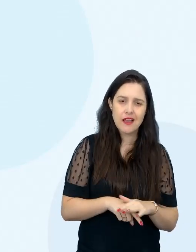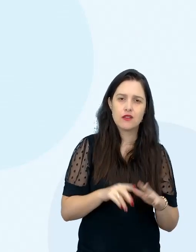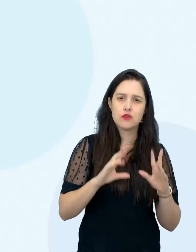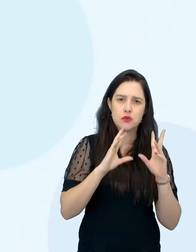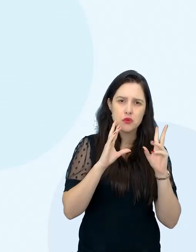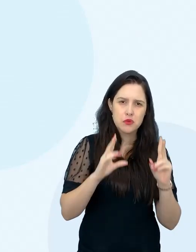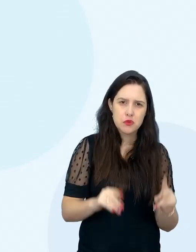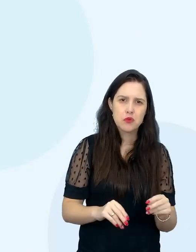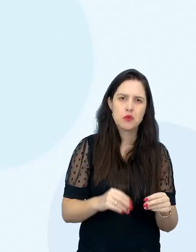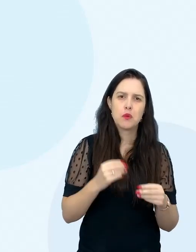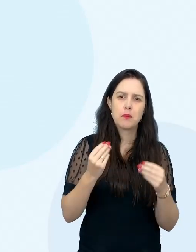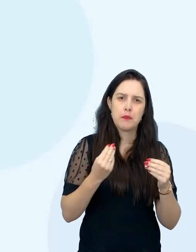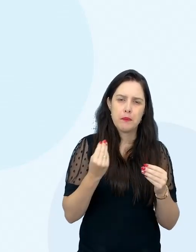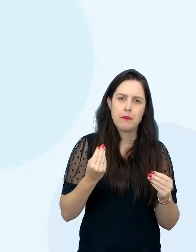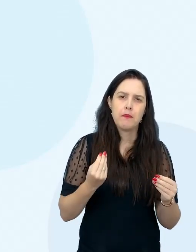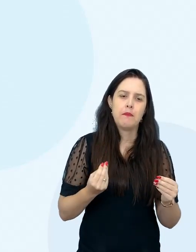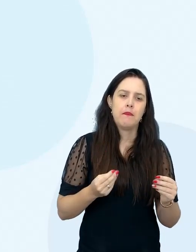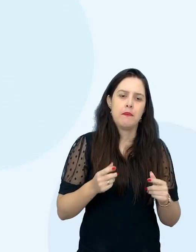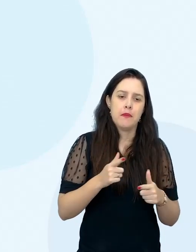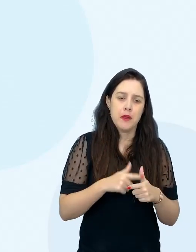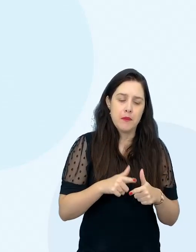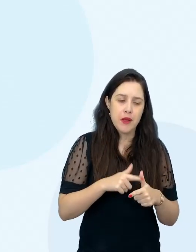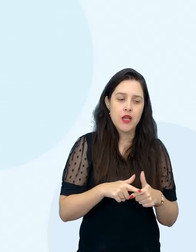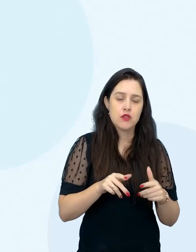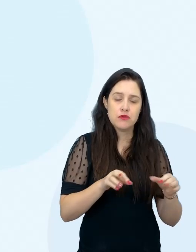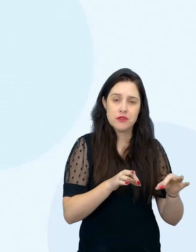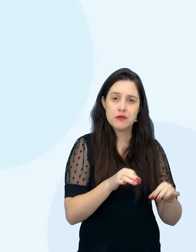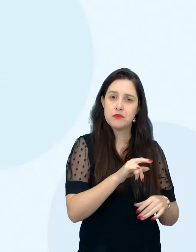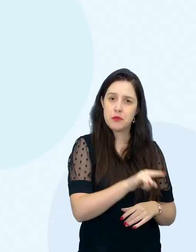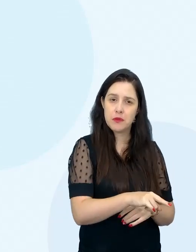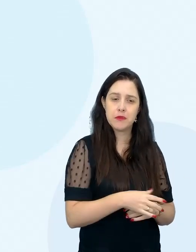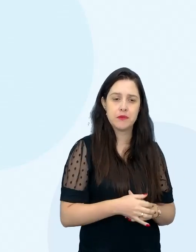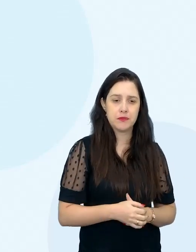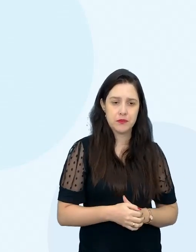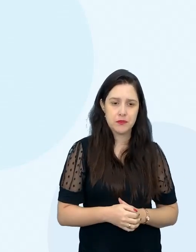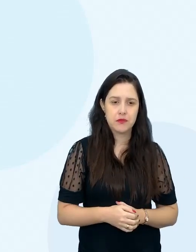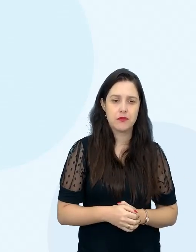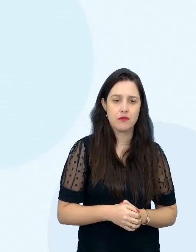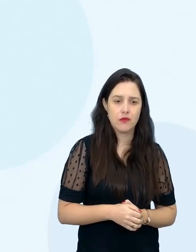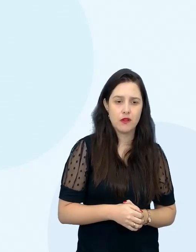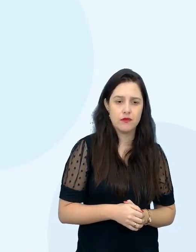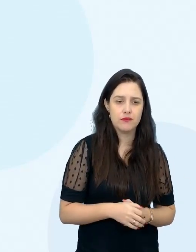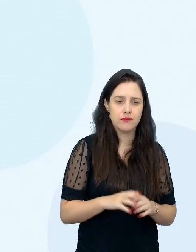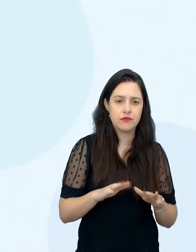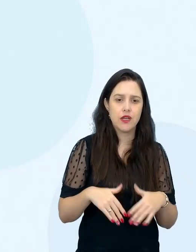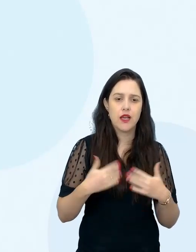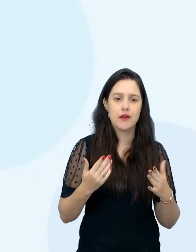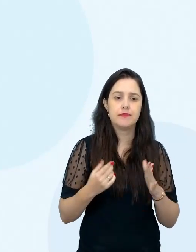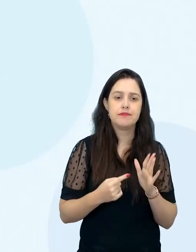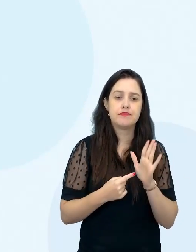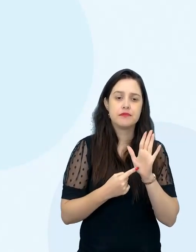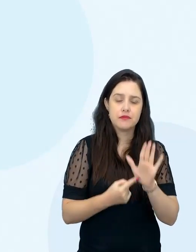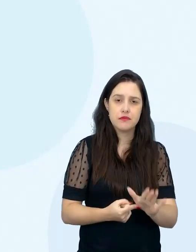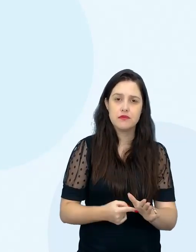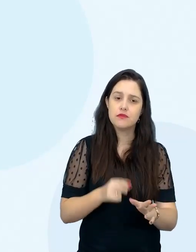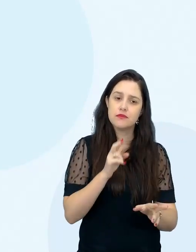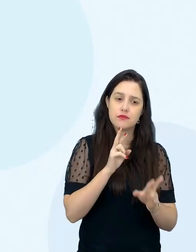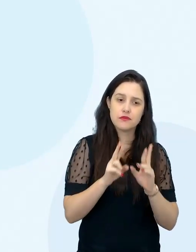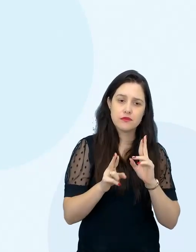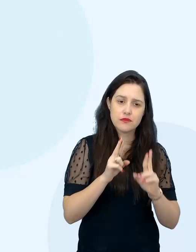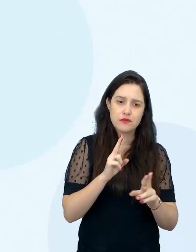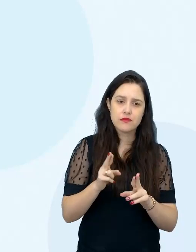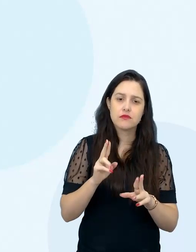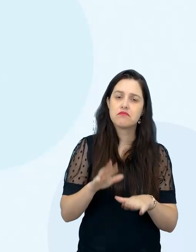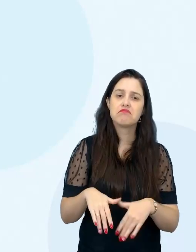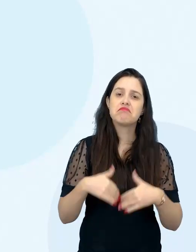trazer soluções para resolver aquele problema. E após aí a resolução, apresentar esse